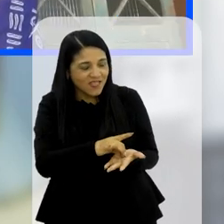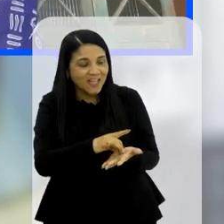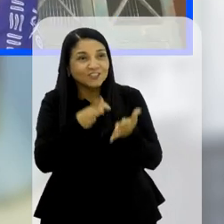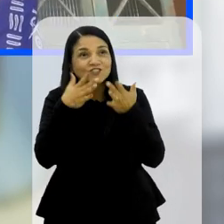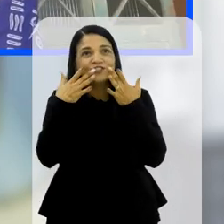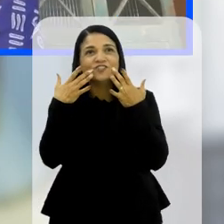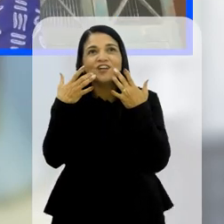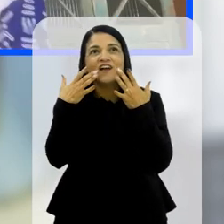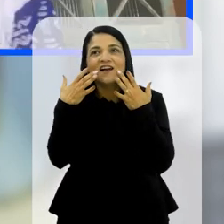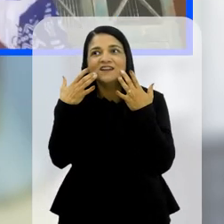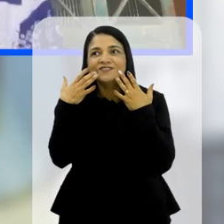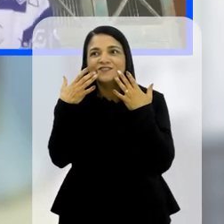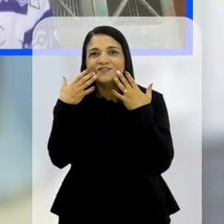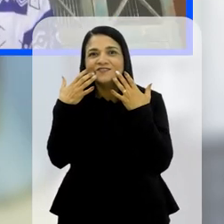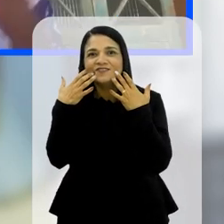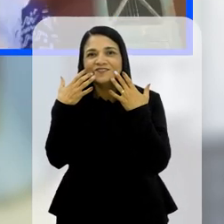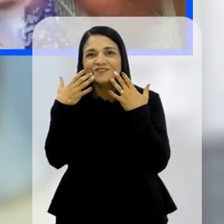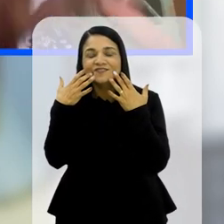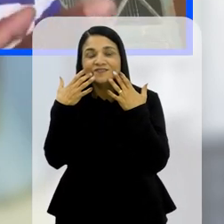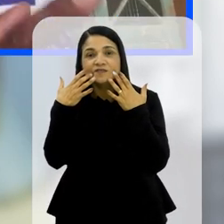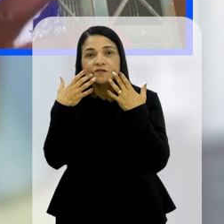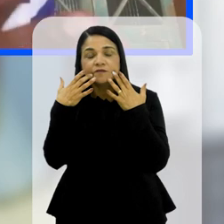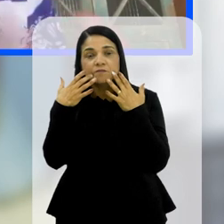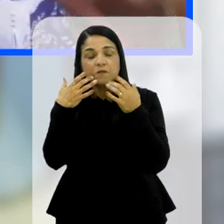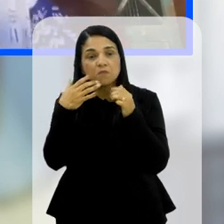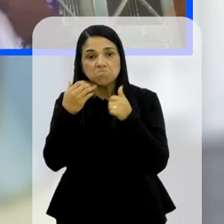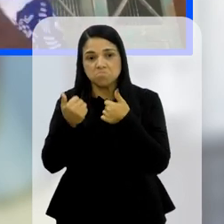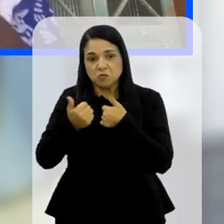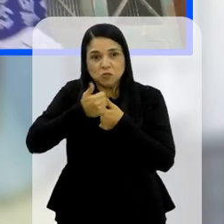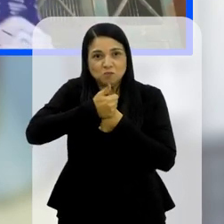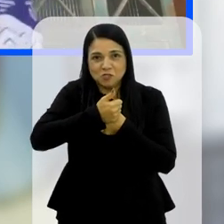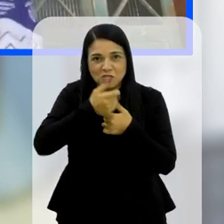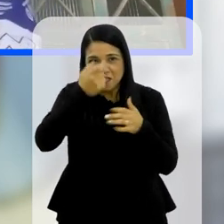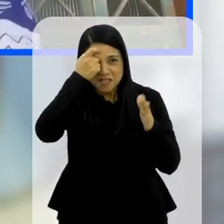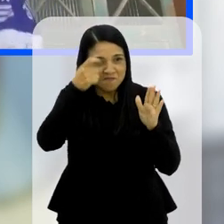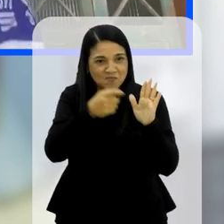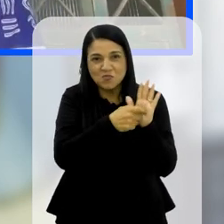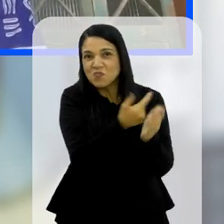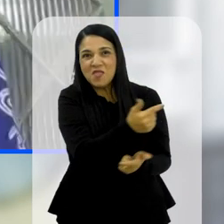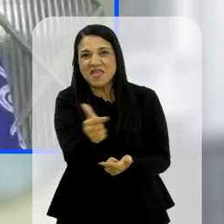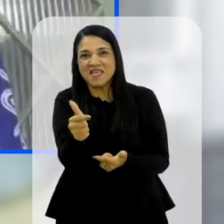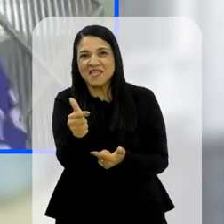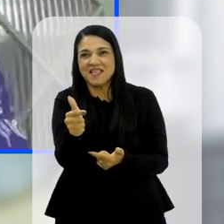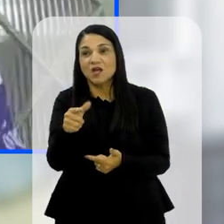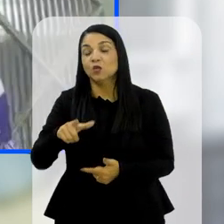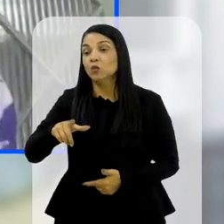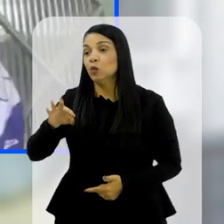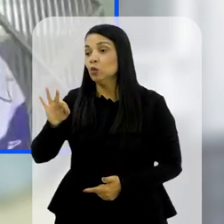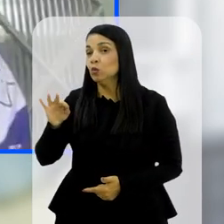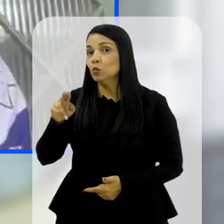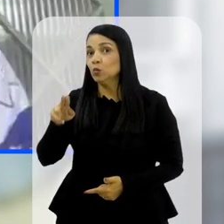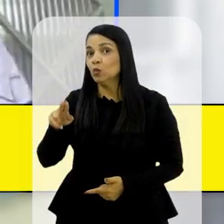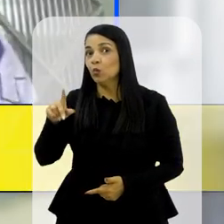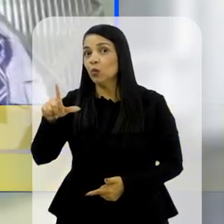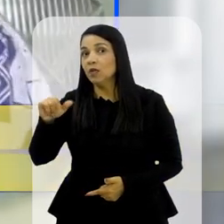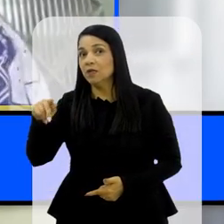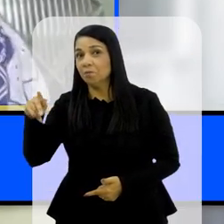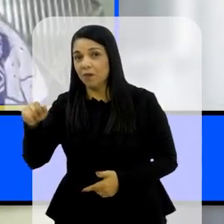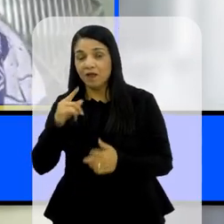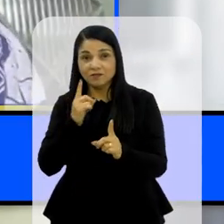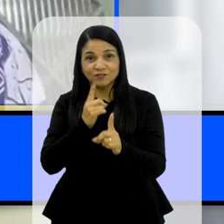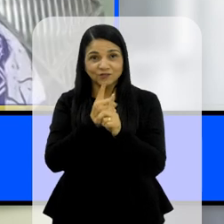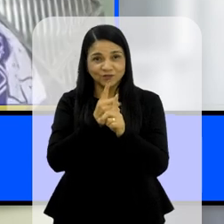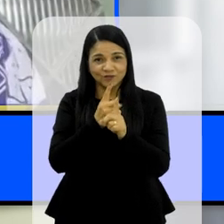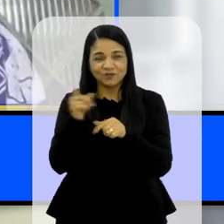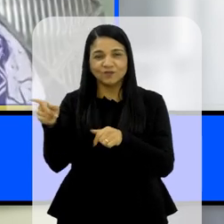de verdade. De Ah, não, eu verdade, quero ver né? arte com gente de verdade, É não com verdade. gente artificial. Então, isso talvez. Tulipa me